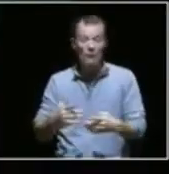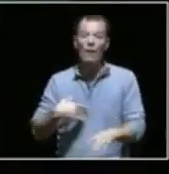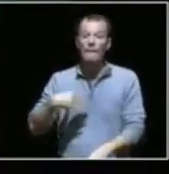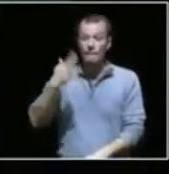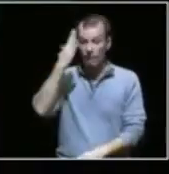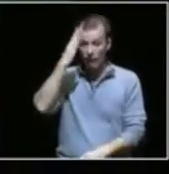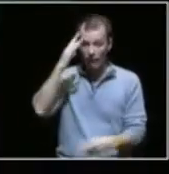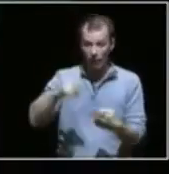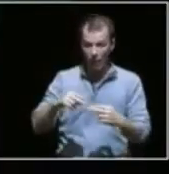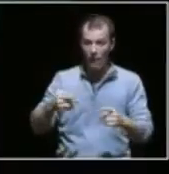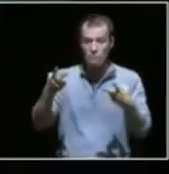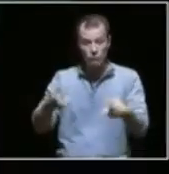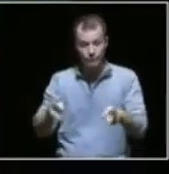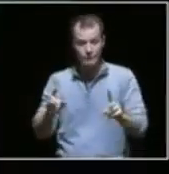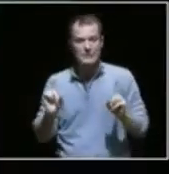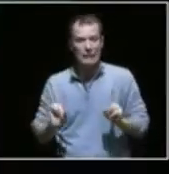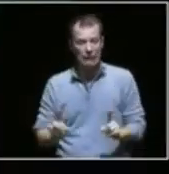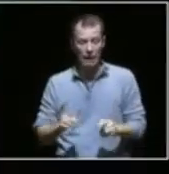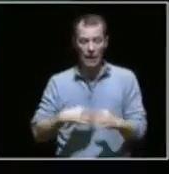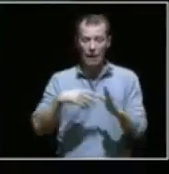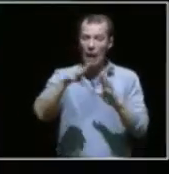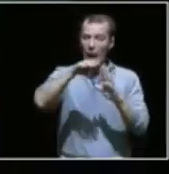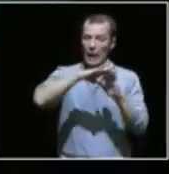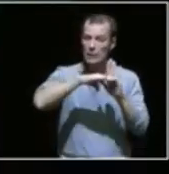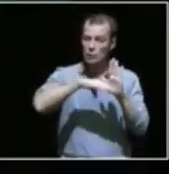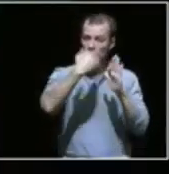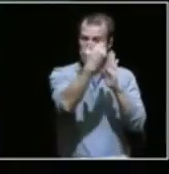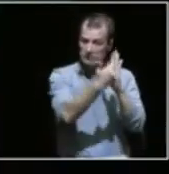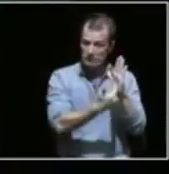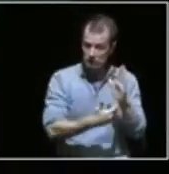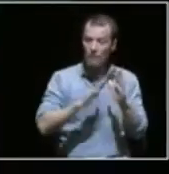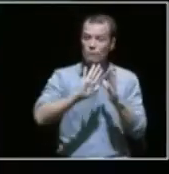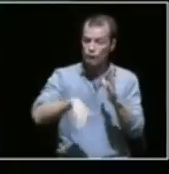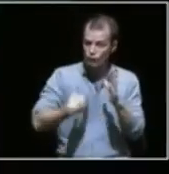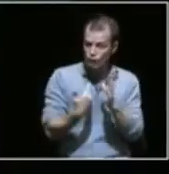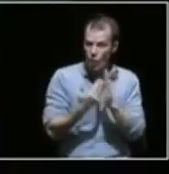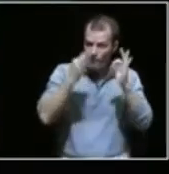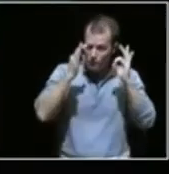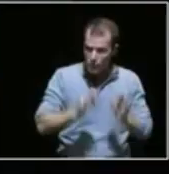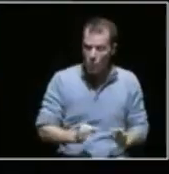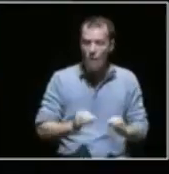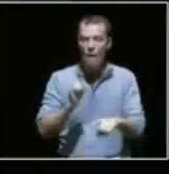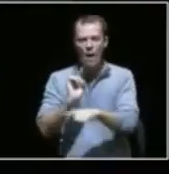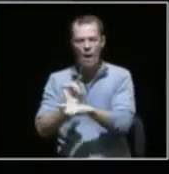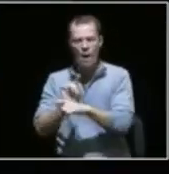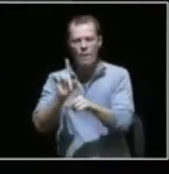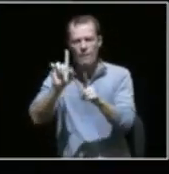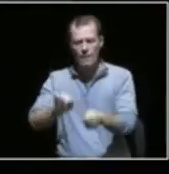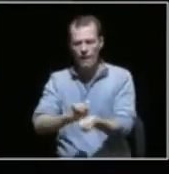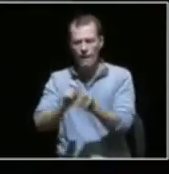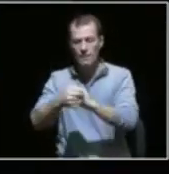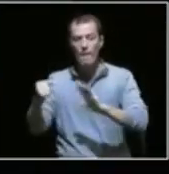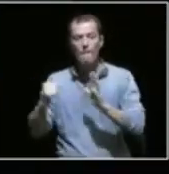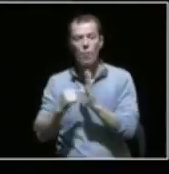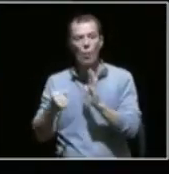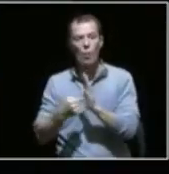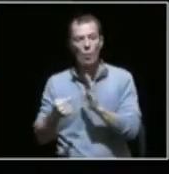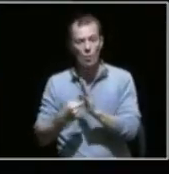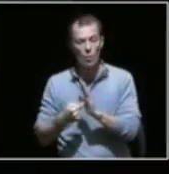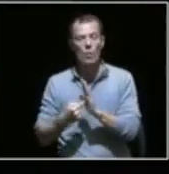que o município disponibilize uma lista nominativa e dinâmica das candidaturas validadas, bem como a alteração da pontuação de